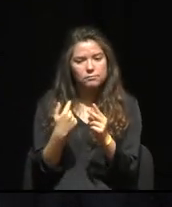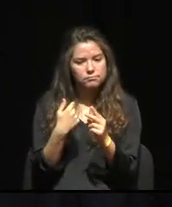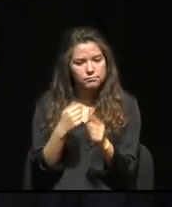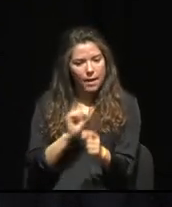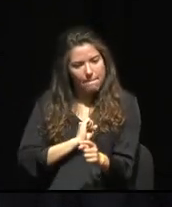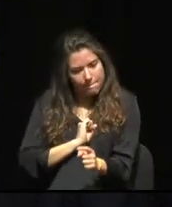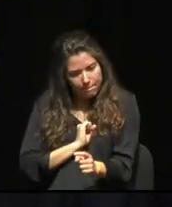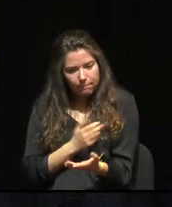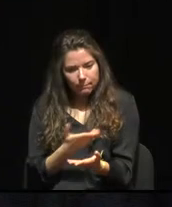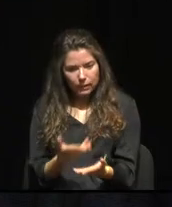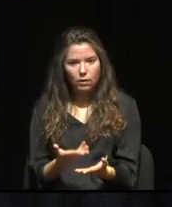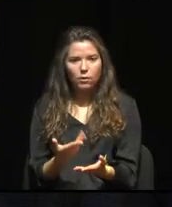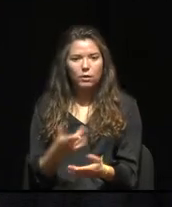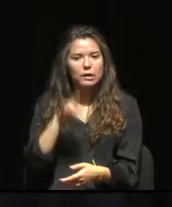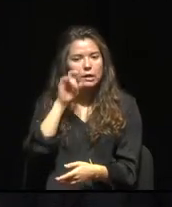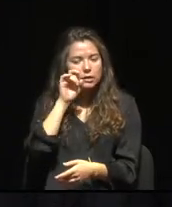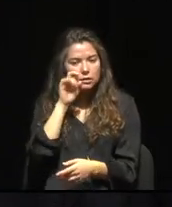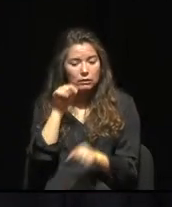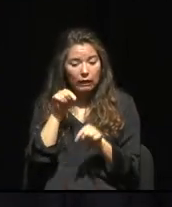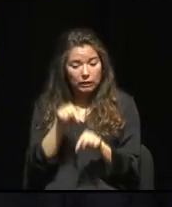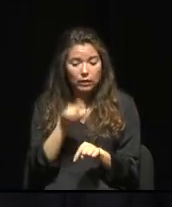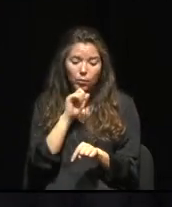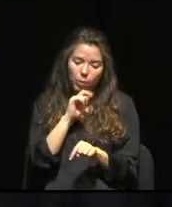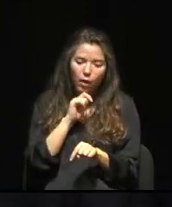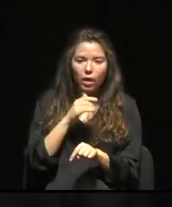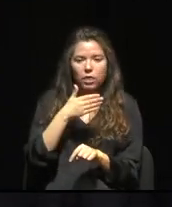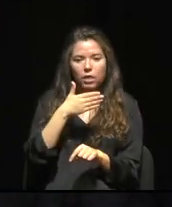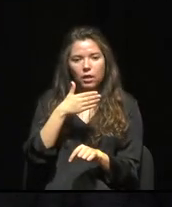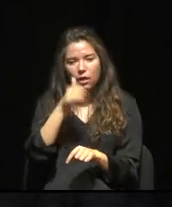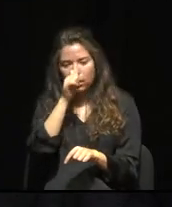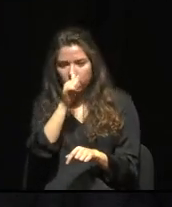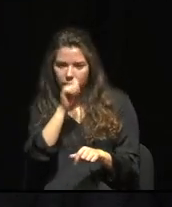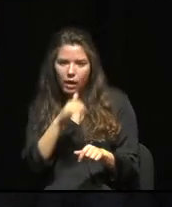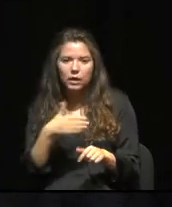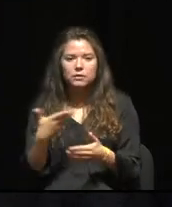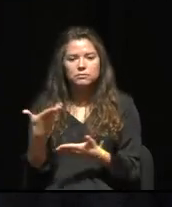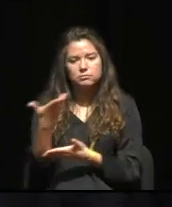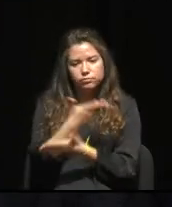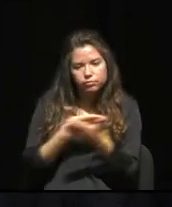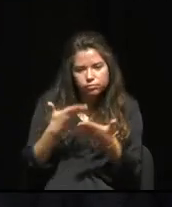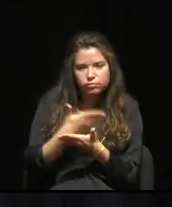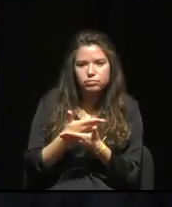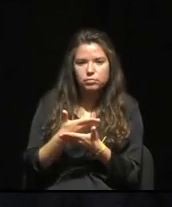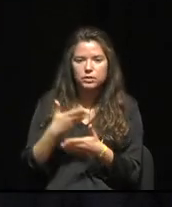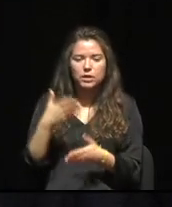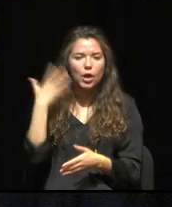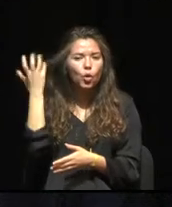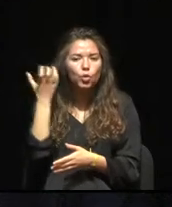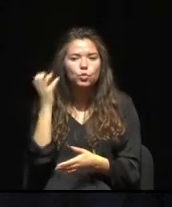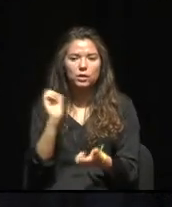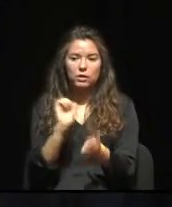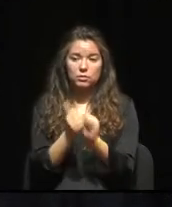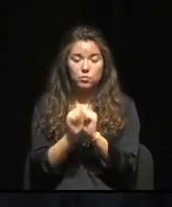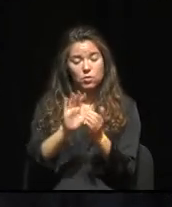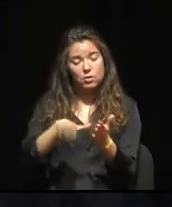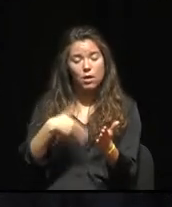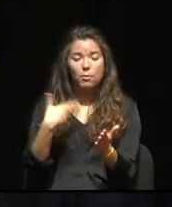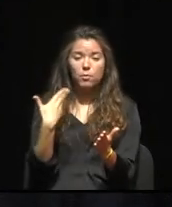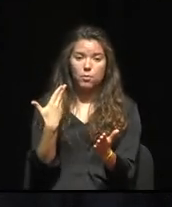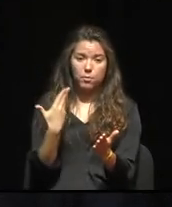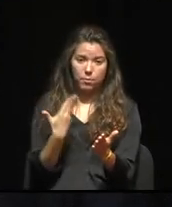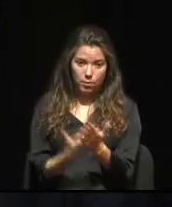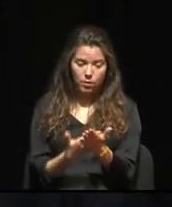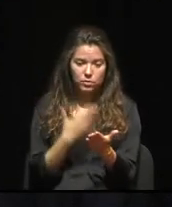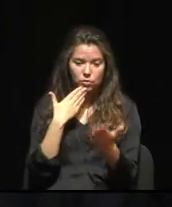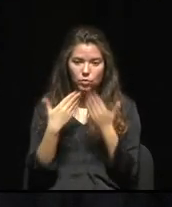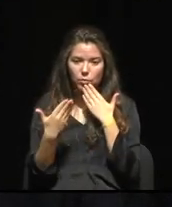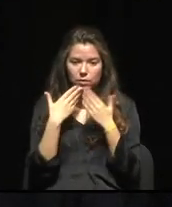seu e terem a garantia de que ali podem ter momentos de lazer de Recreio de cultura e de desporto a proposta da petição de se